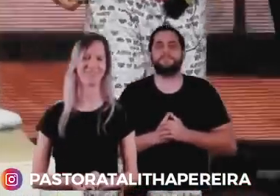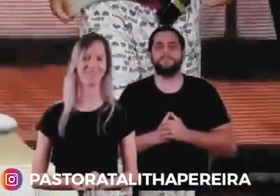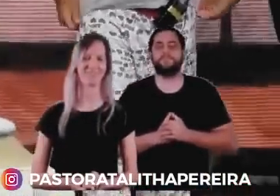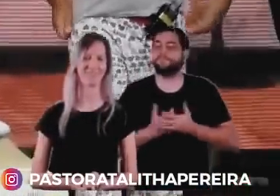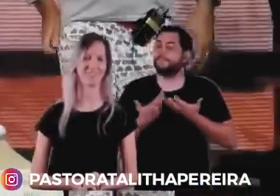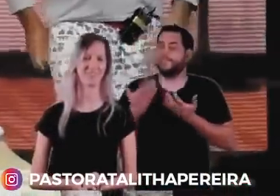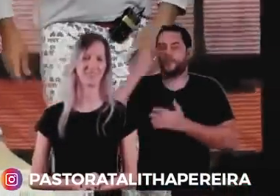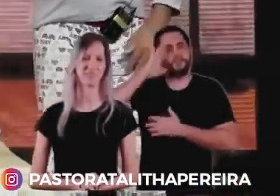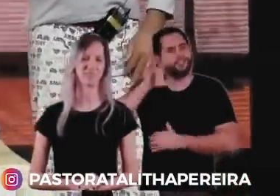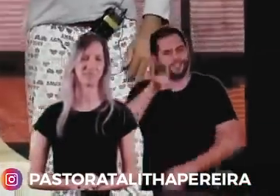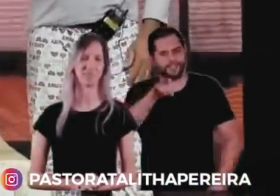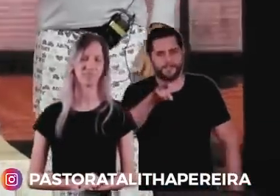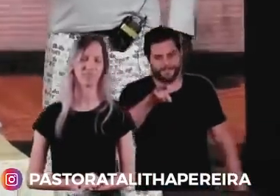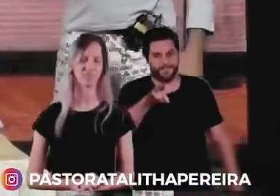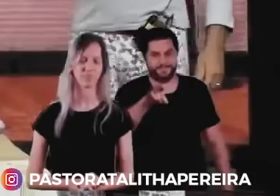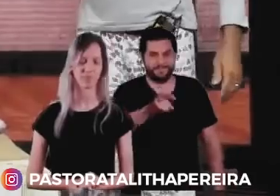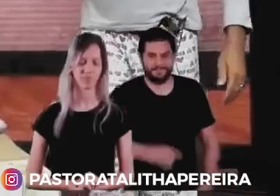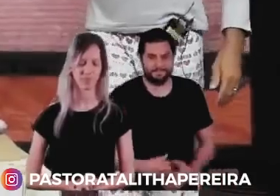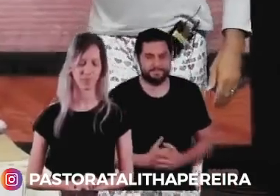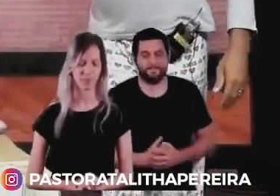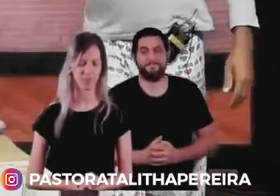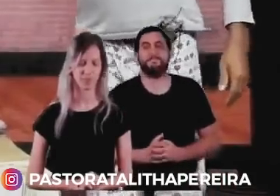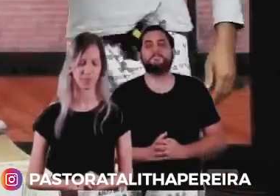Eu não sei você,